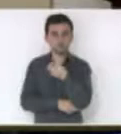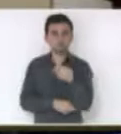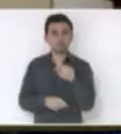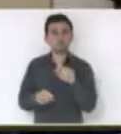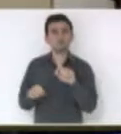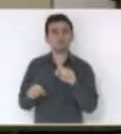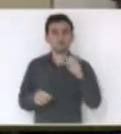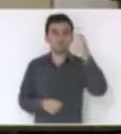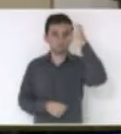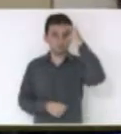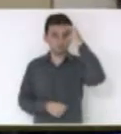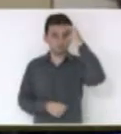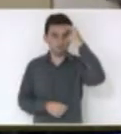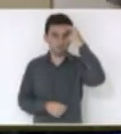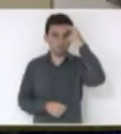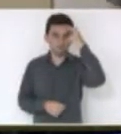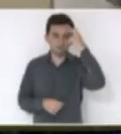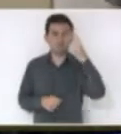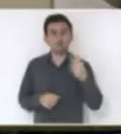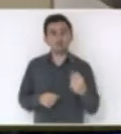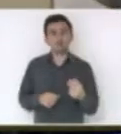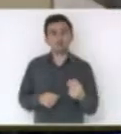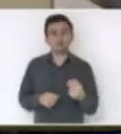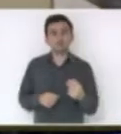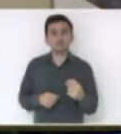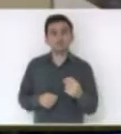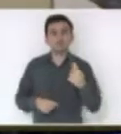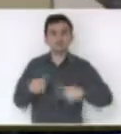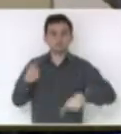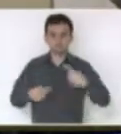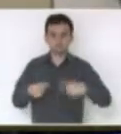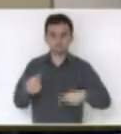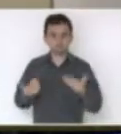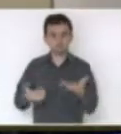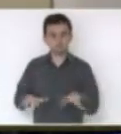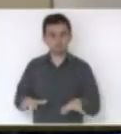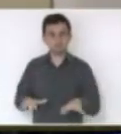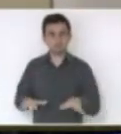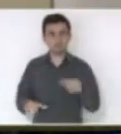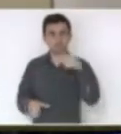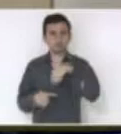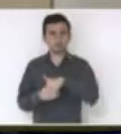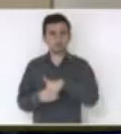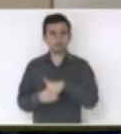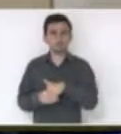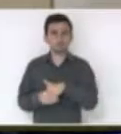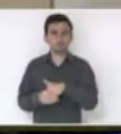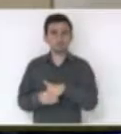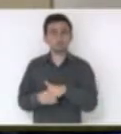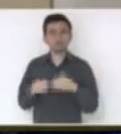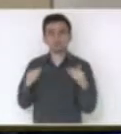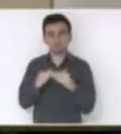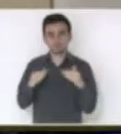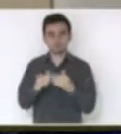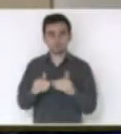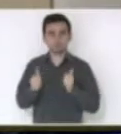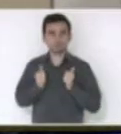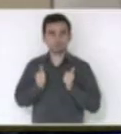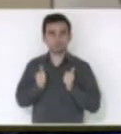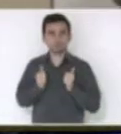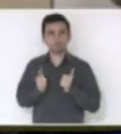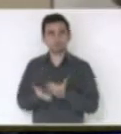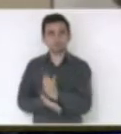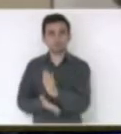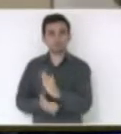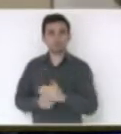Luminar de Rio do Sul, em discussão, não haveria o que discutir em votação. Quem estiver de acordo permaneça como está